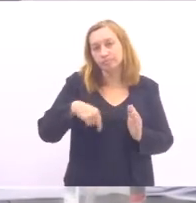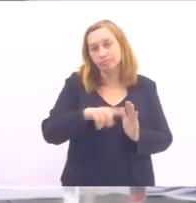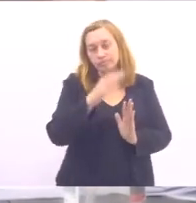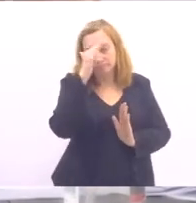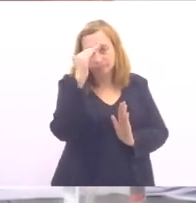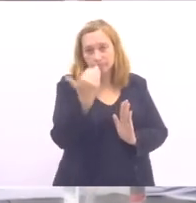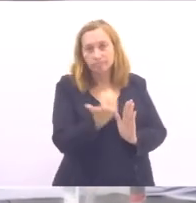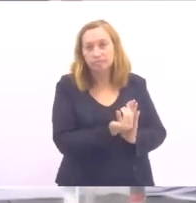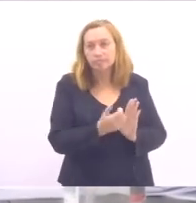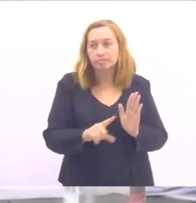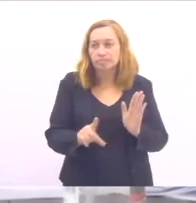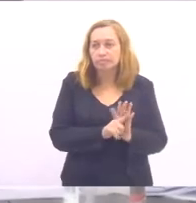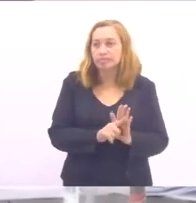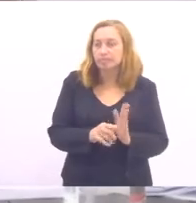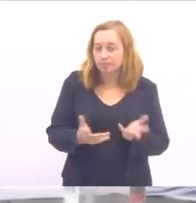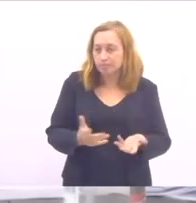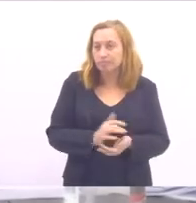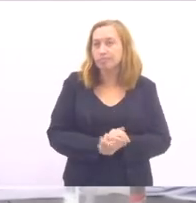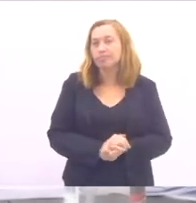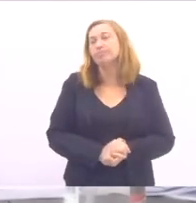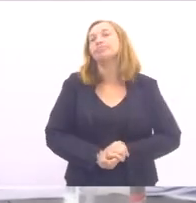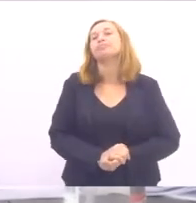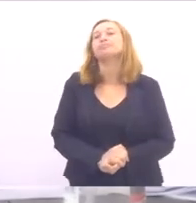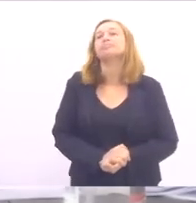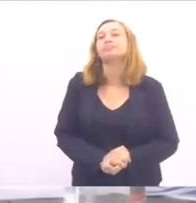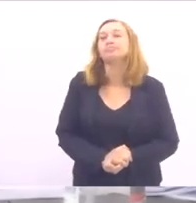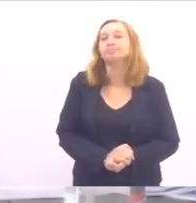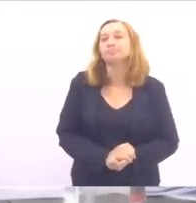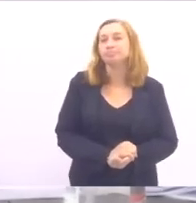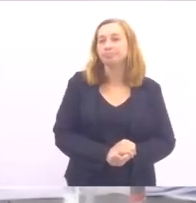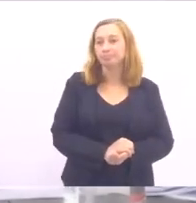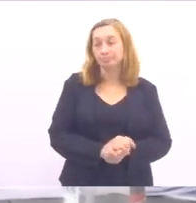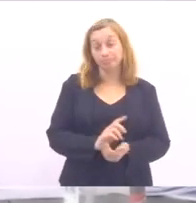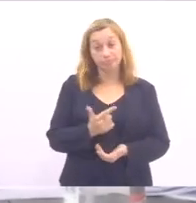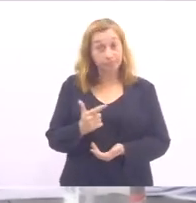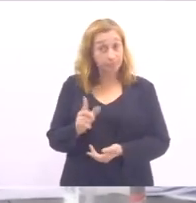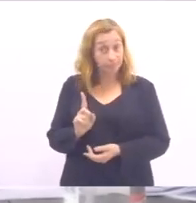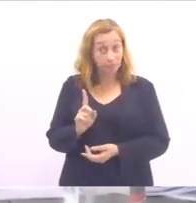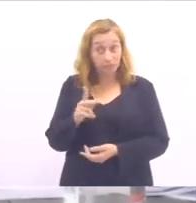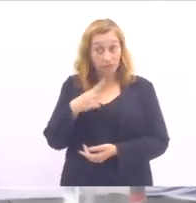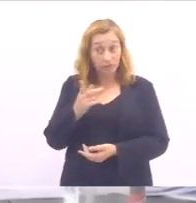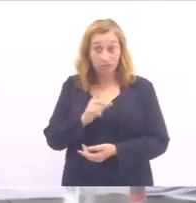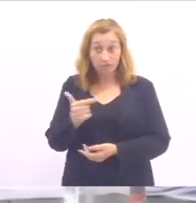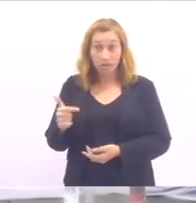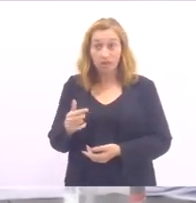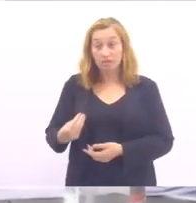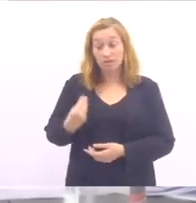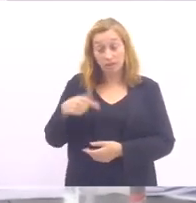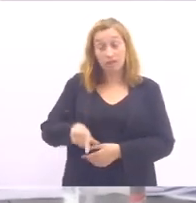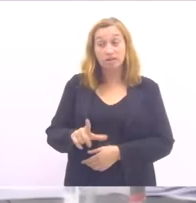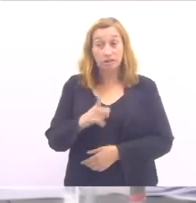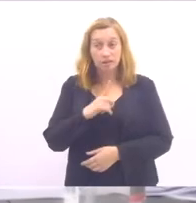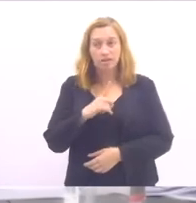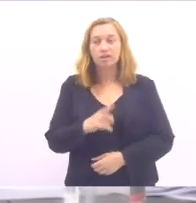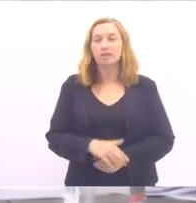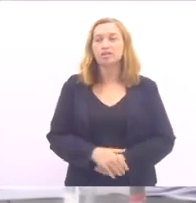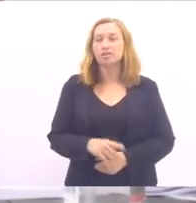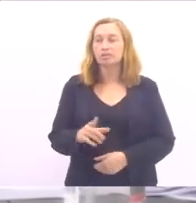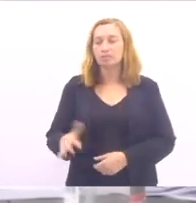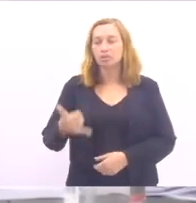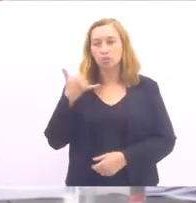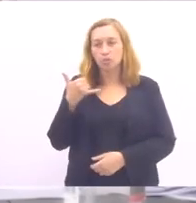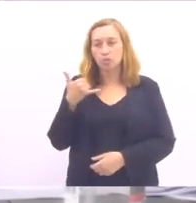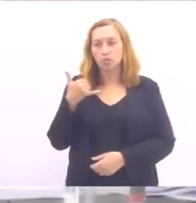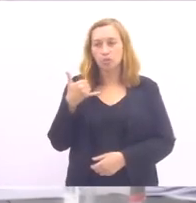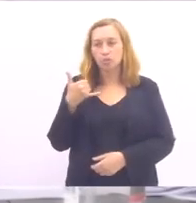já levava com a gente uma ou duas cooperativas do bairro e dizia, não diga que não tem, porque elas estão aqui. Sim. É só pegar o telefone, porque elas vêm aqui,